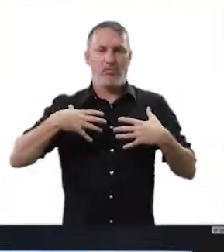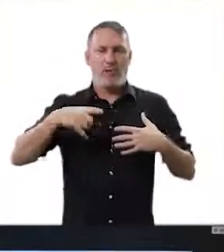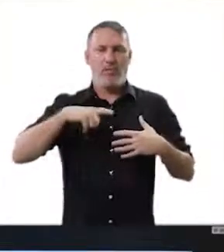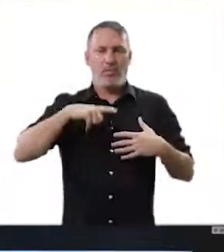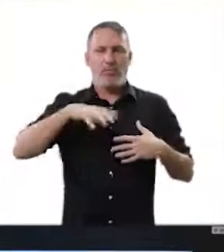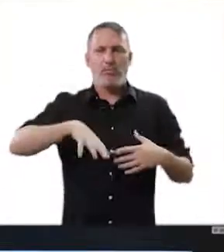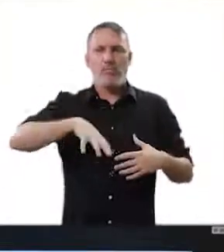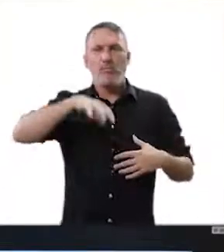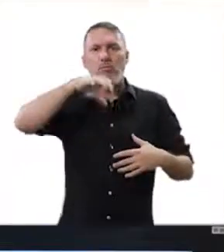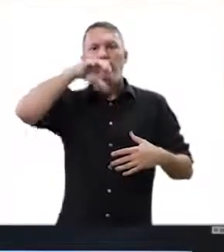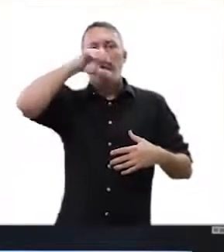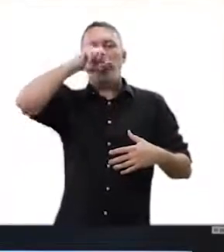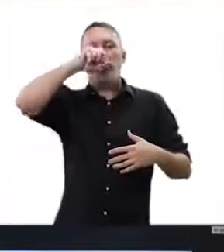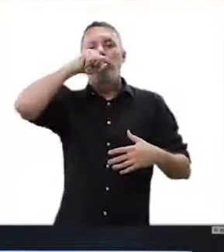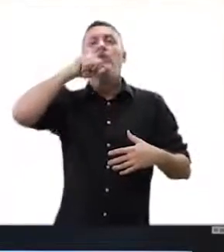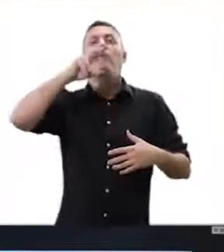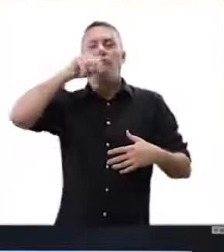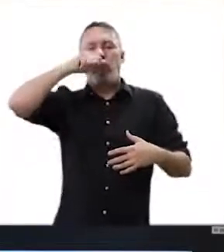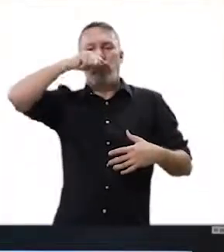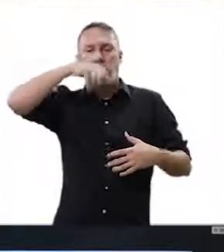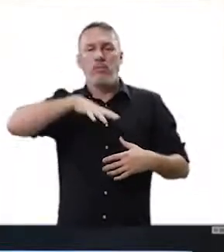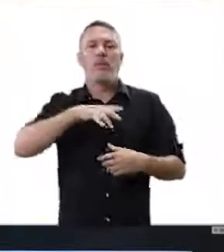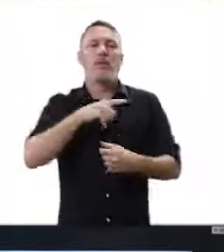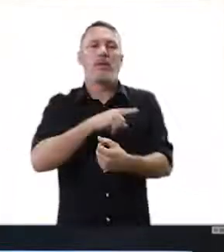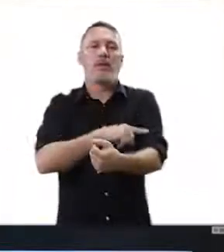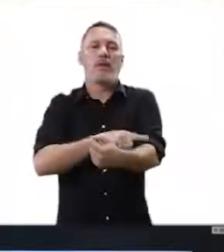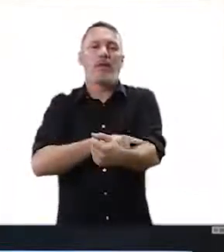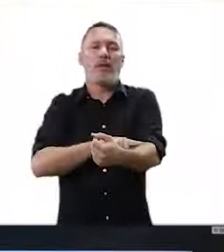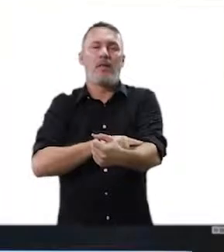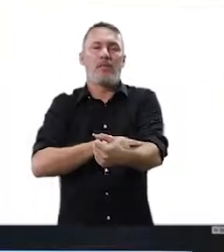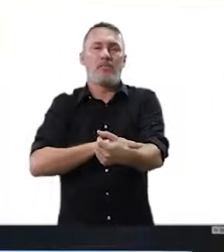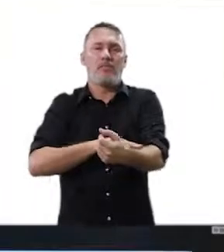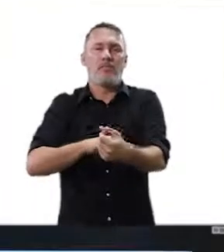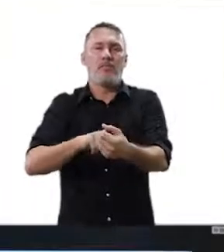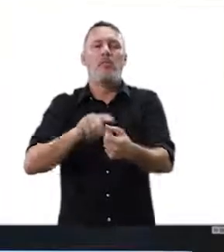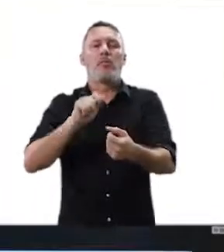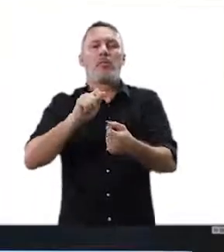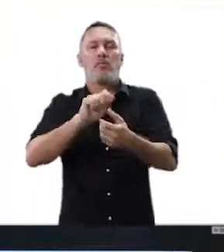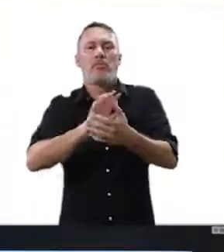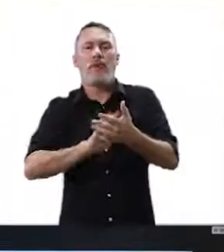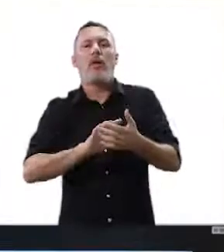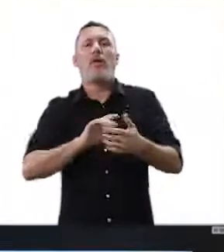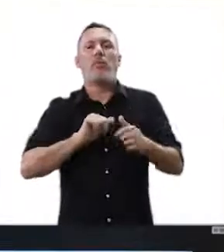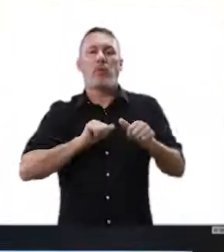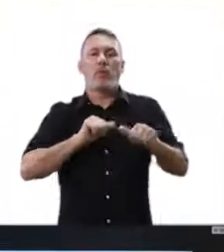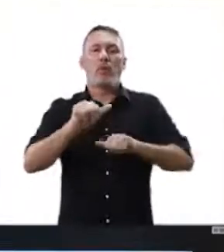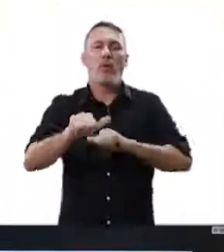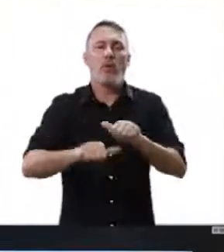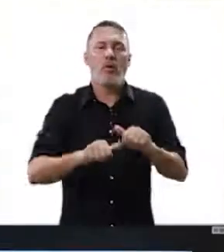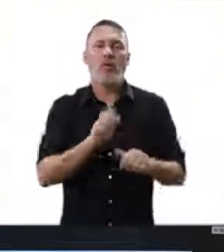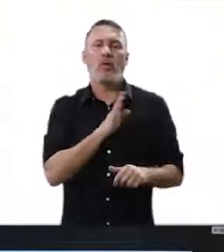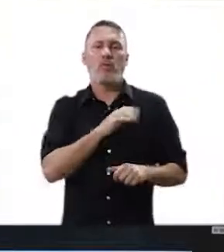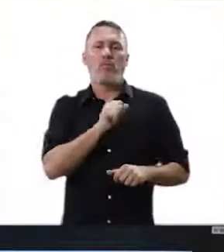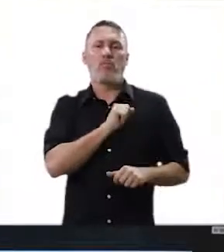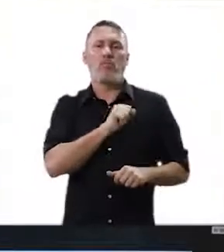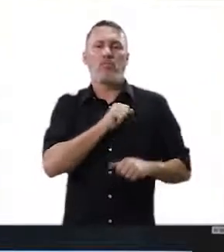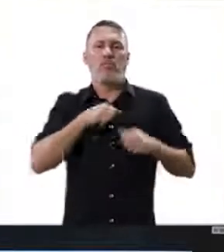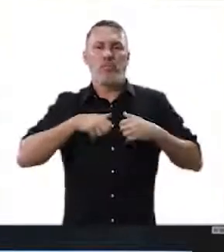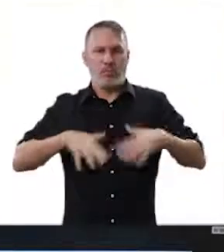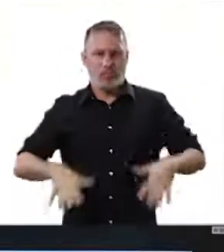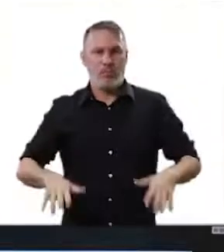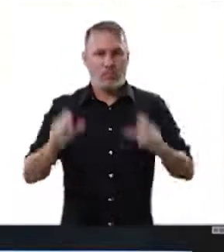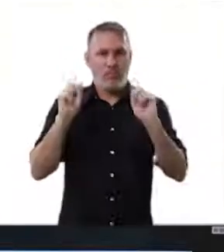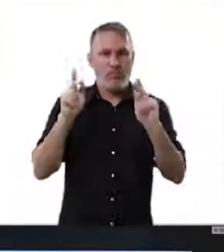ok? Quando esse meio ele está mais concentrado, a gente vai chamar ele de